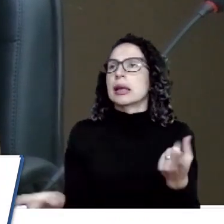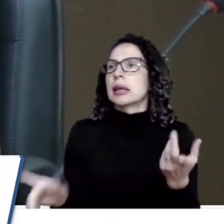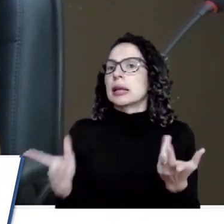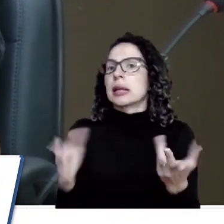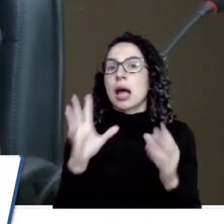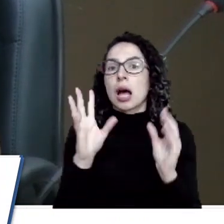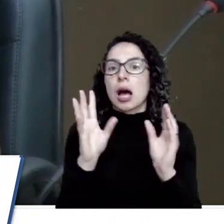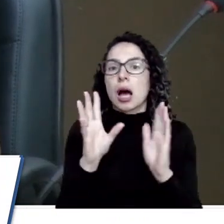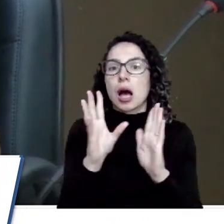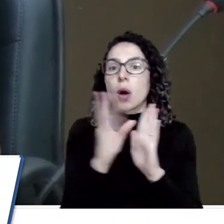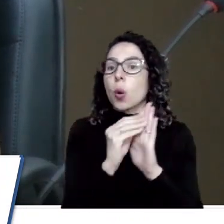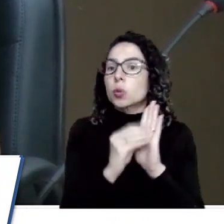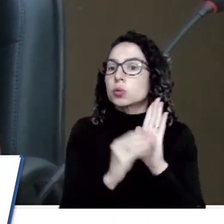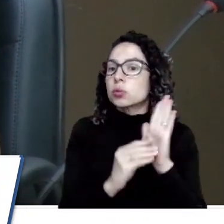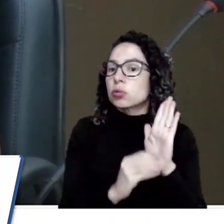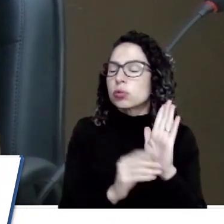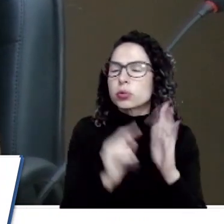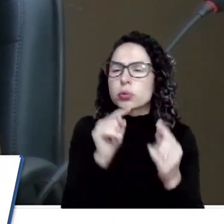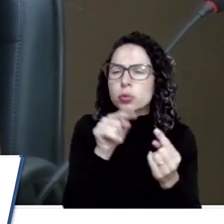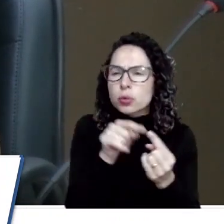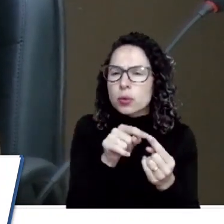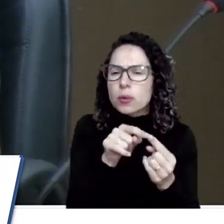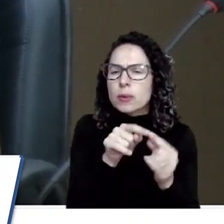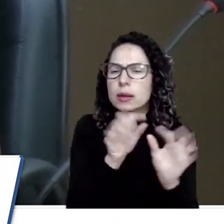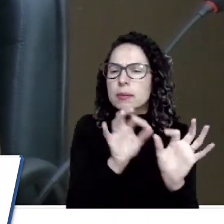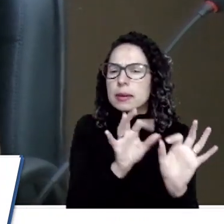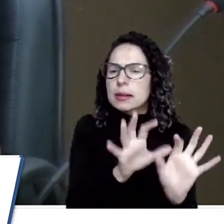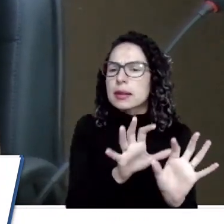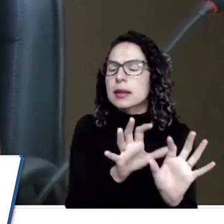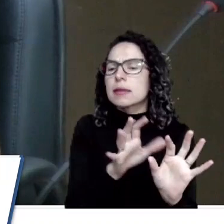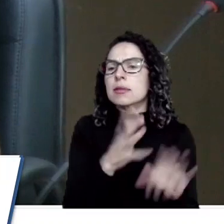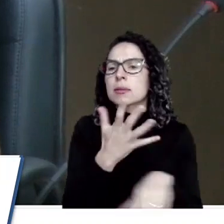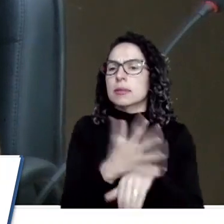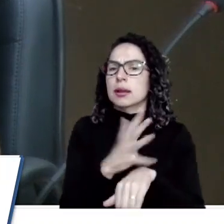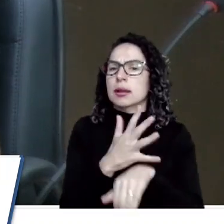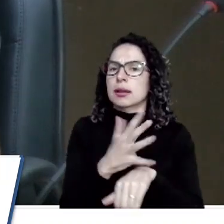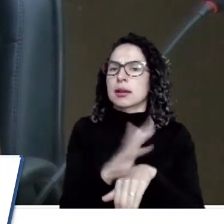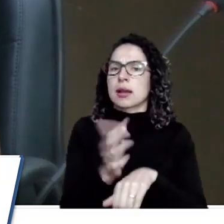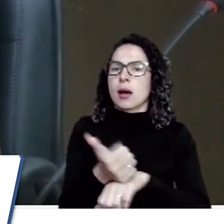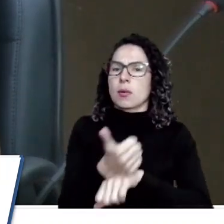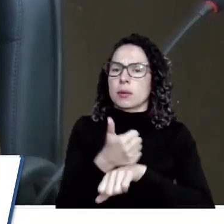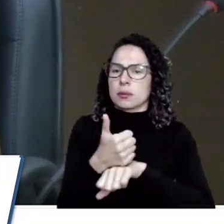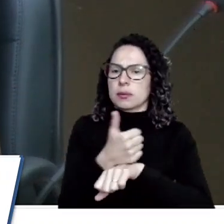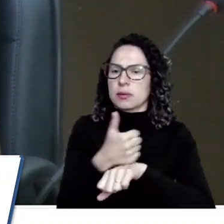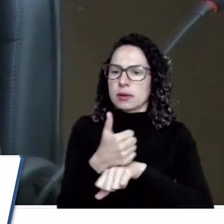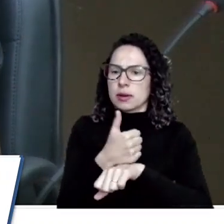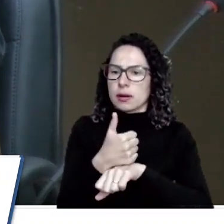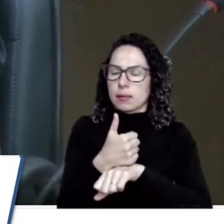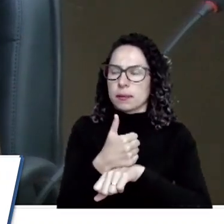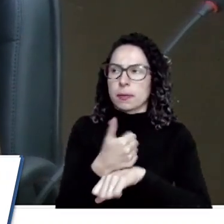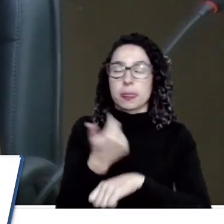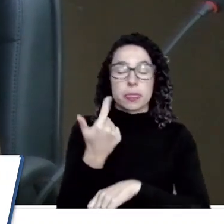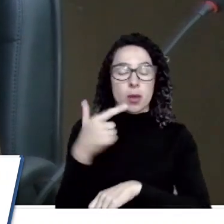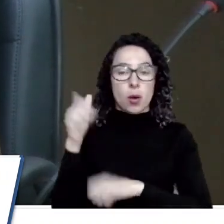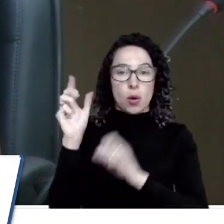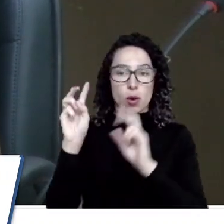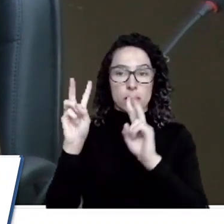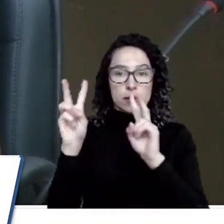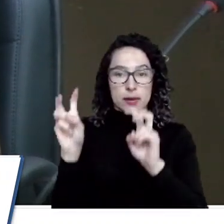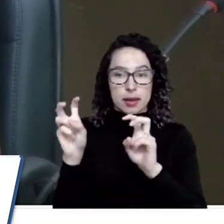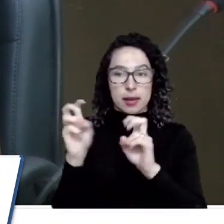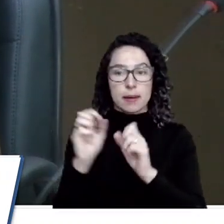conteúdos, né, específicos para o treinamento desses profissionais. E outra coisa, na questão